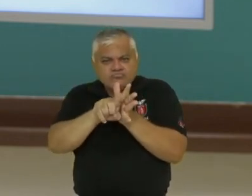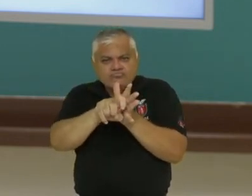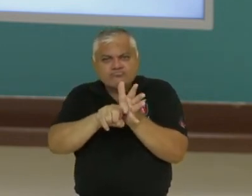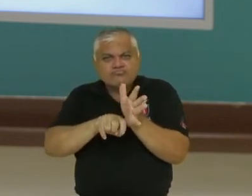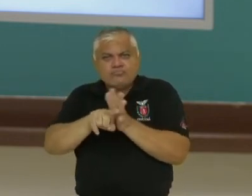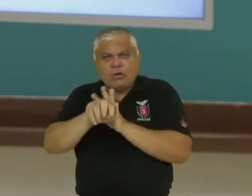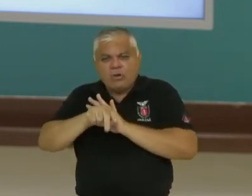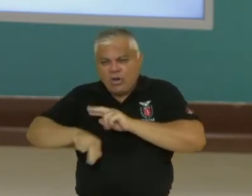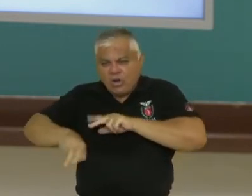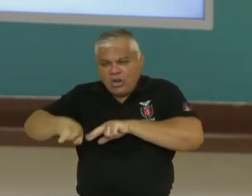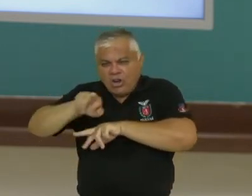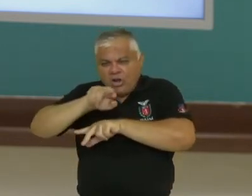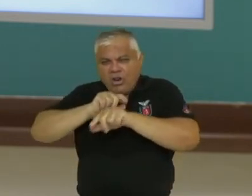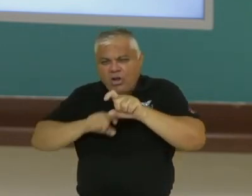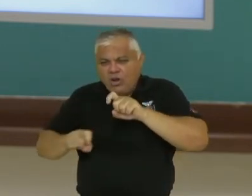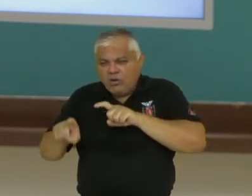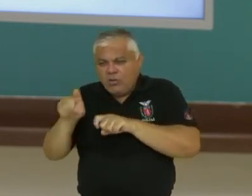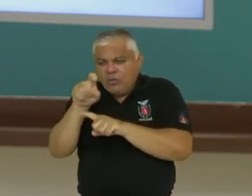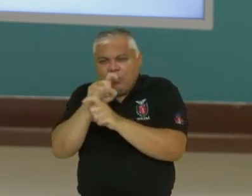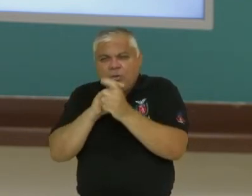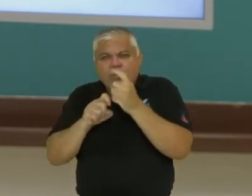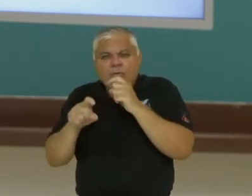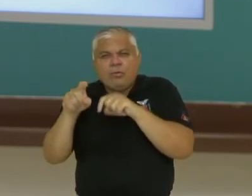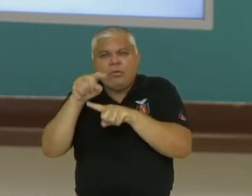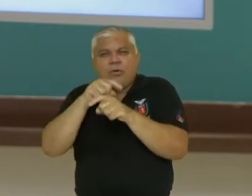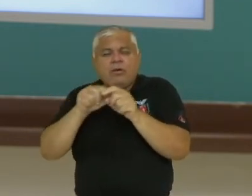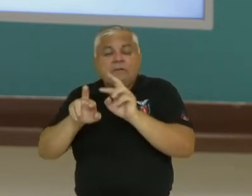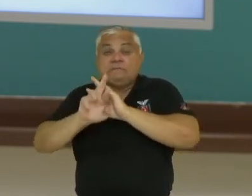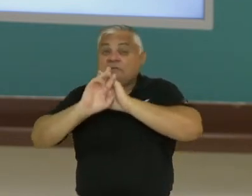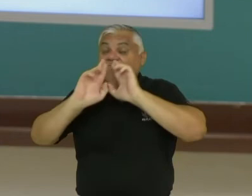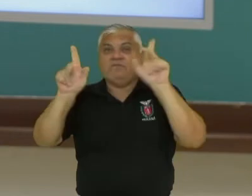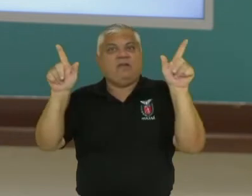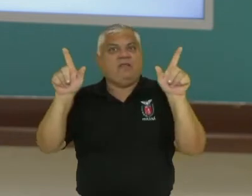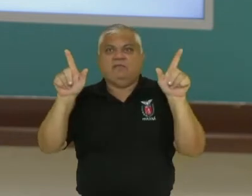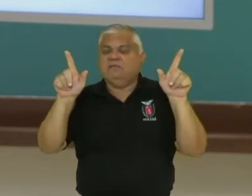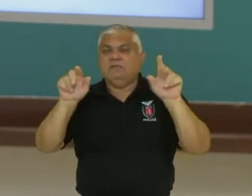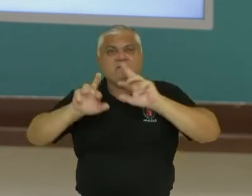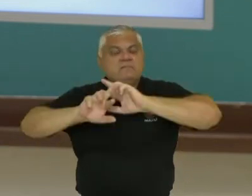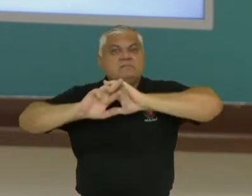micro-organismos. Eram seres muito primitivos